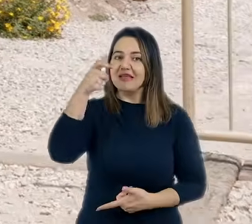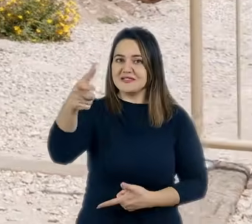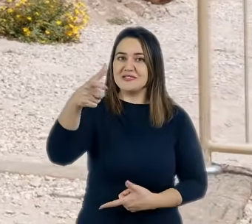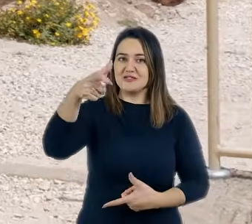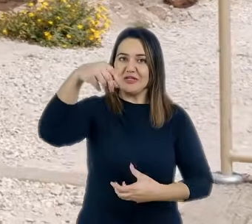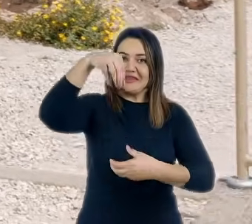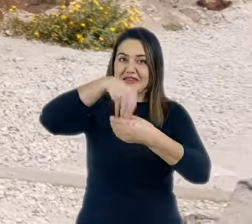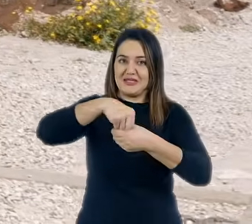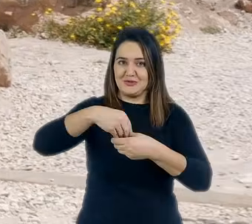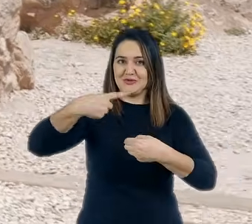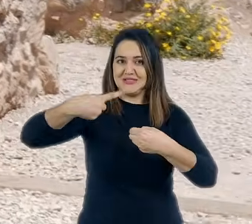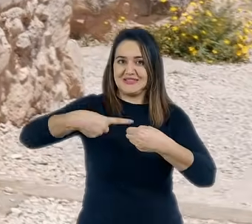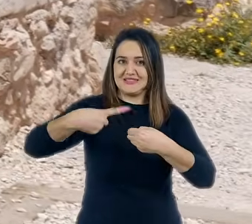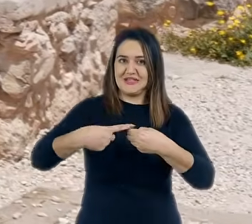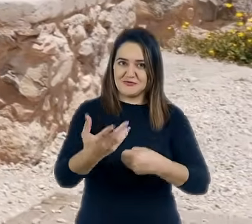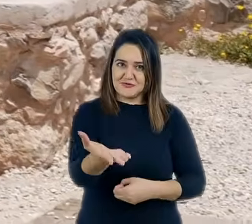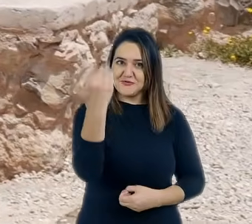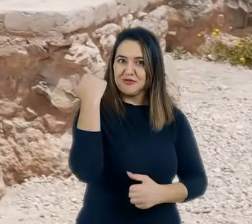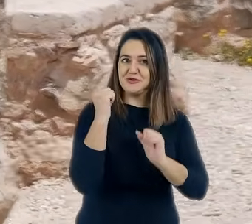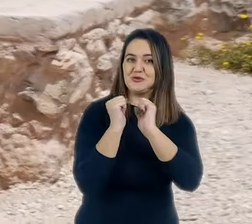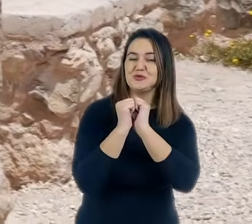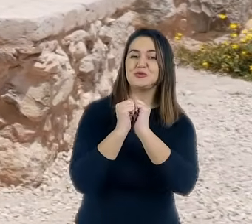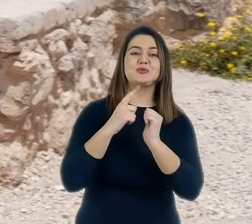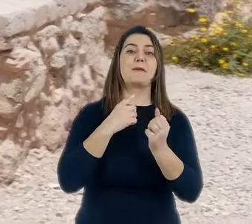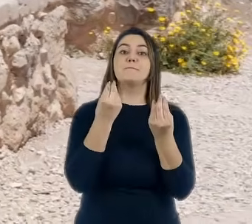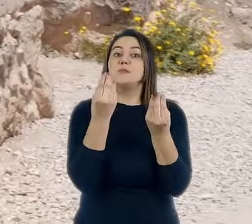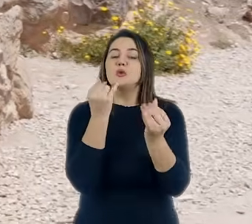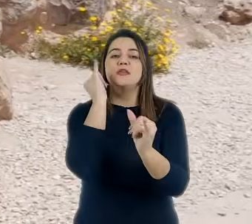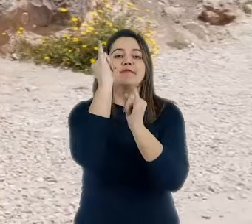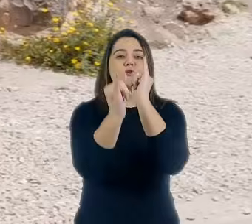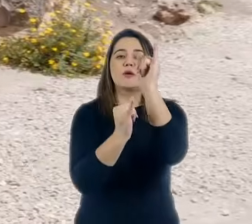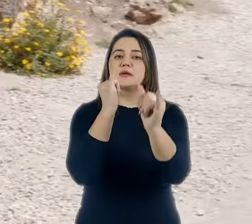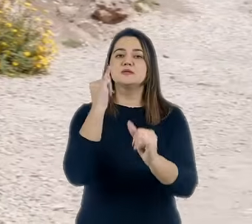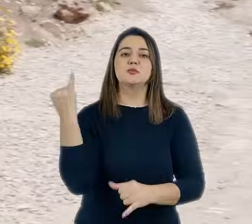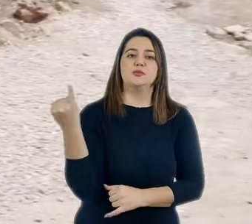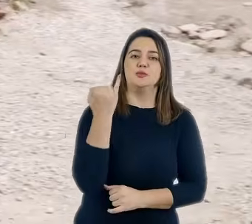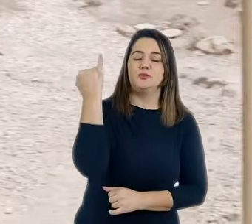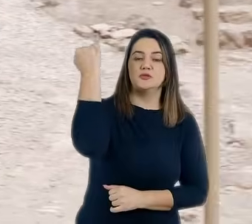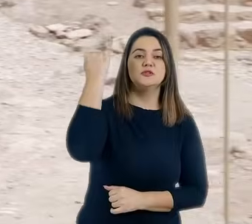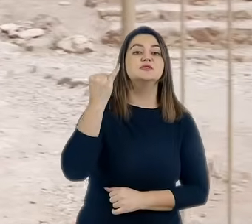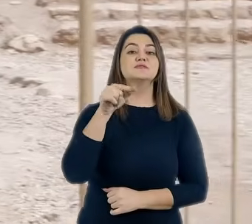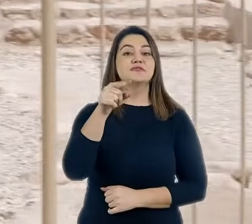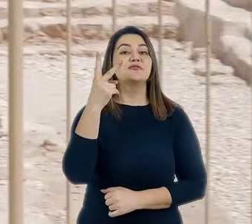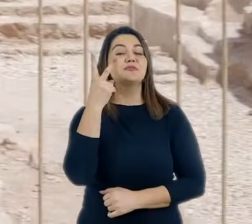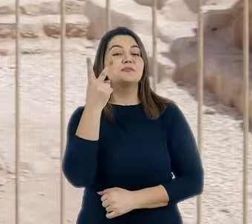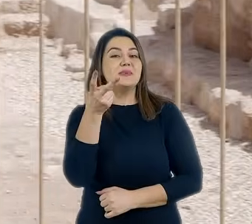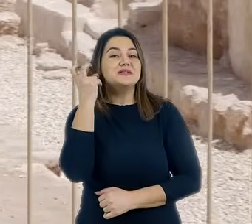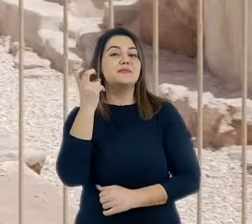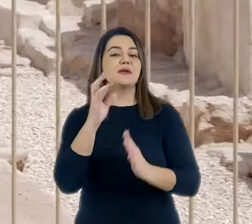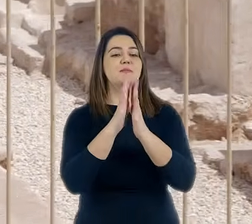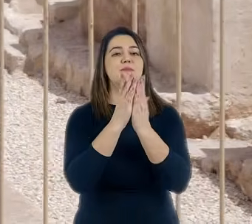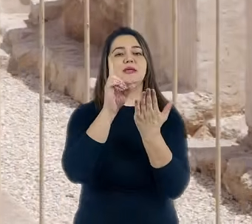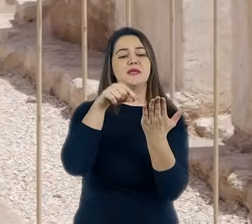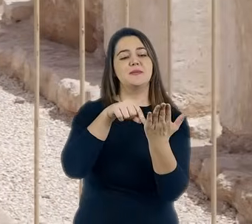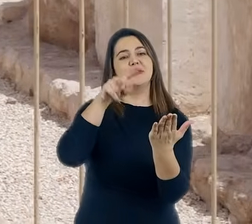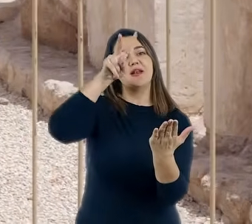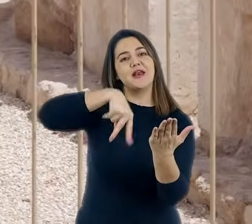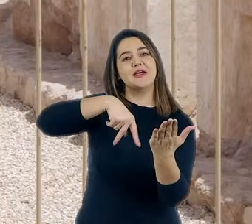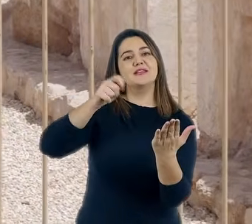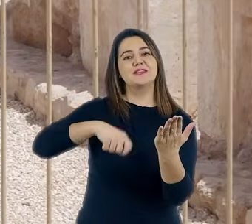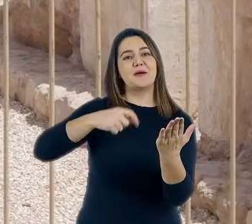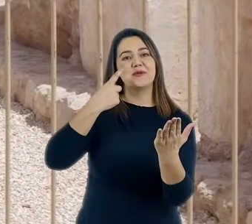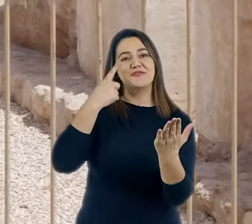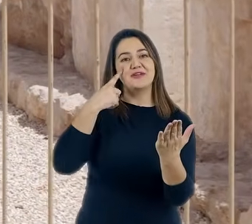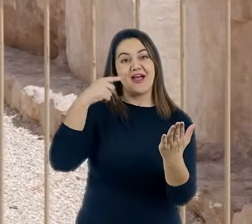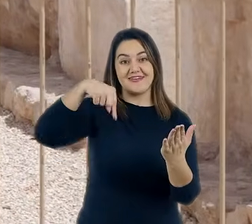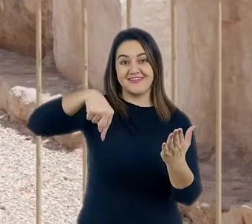você dentro da cidade. Então vem comigo que você ainda tem muita informação importante e você vai ver como a Bíblia pode ser